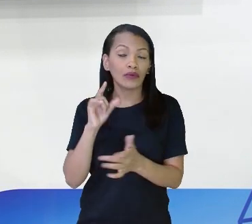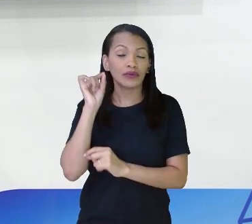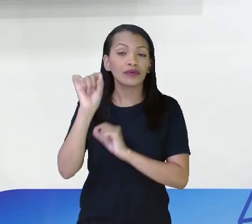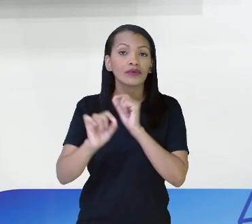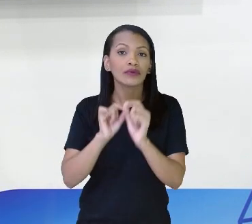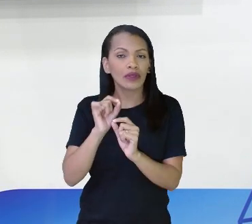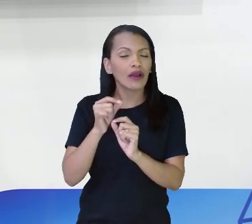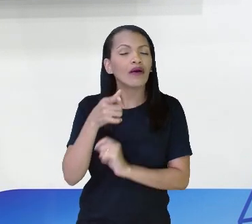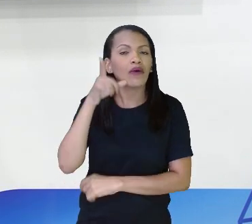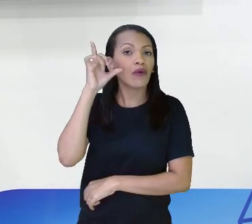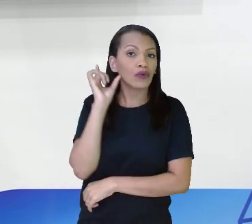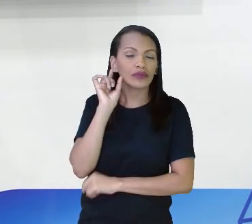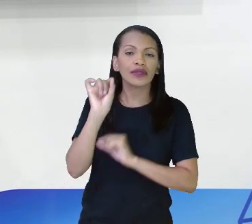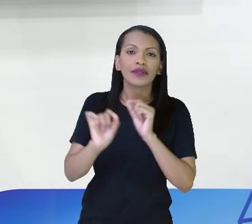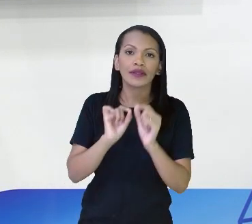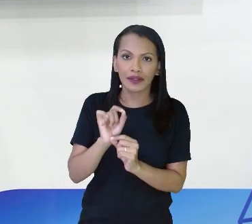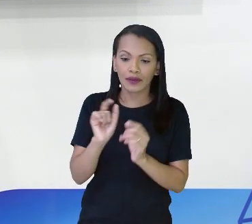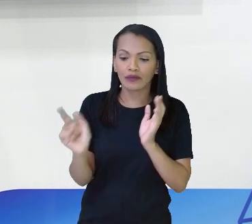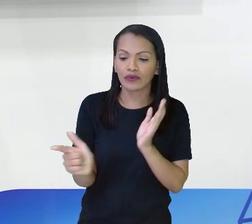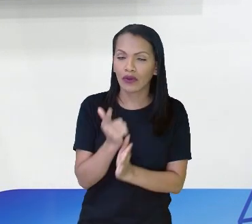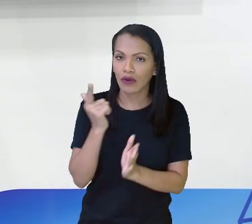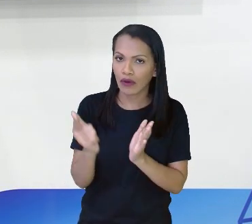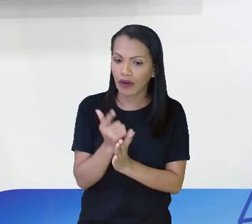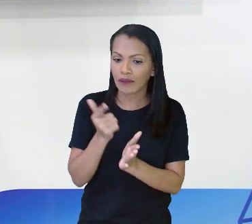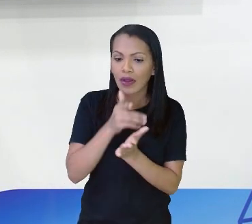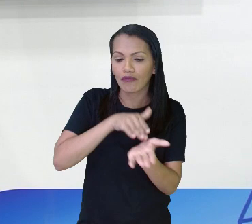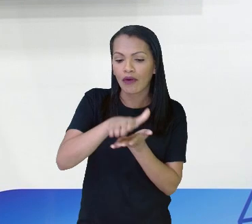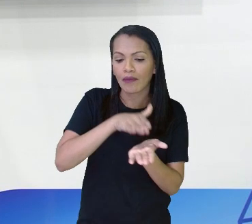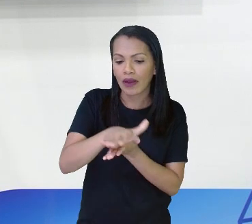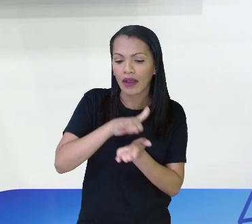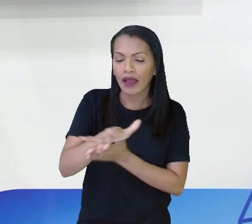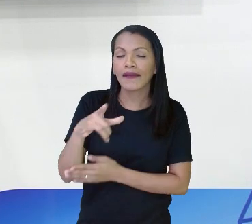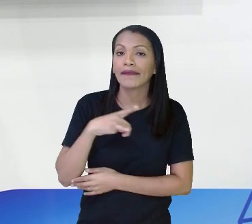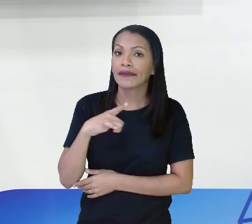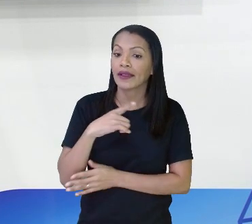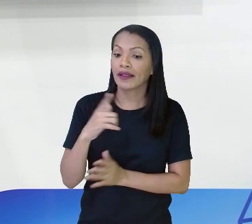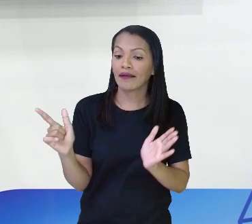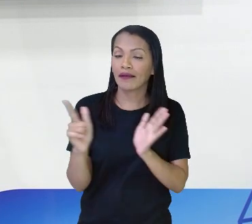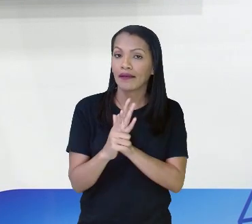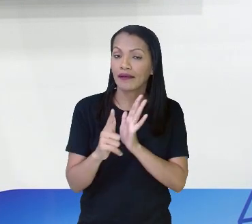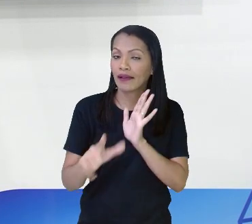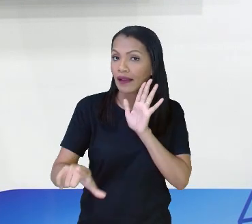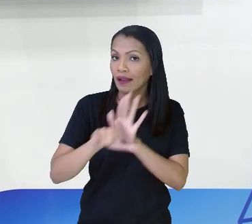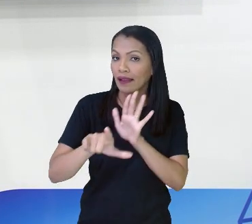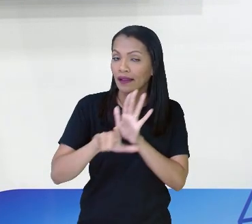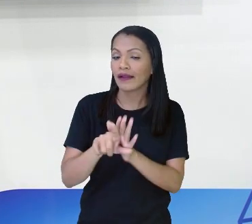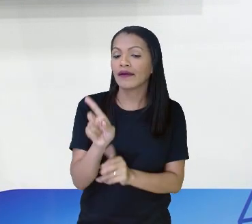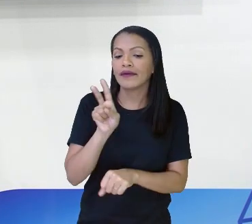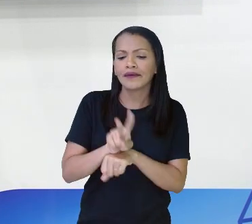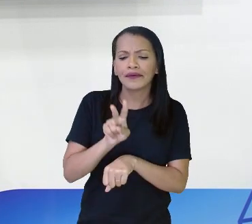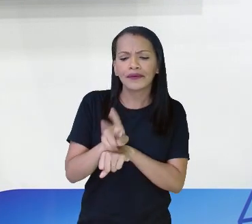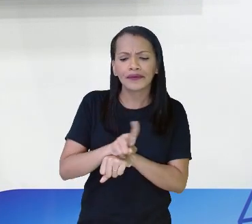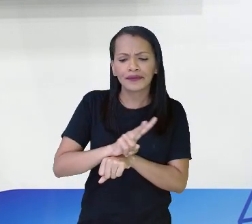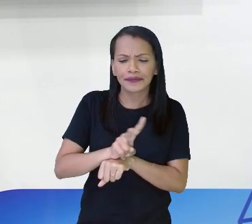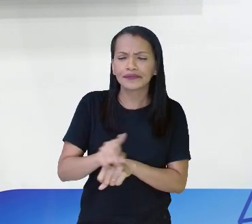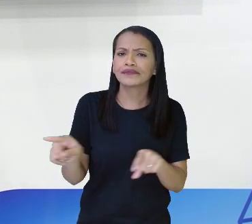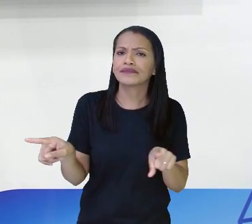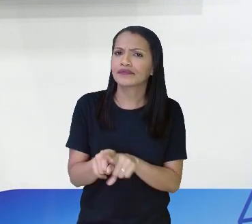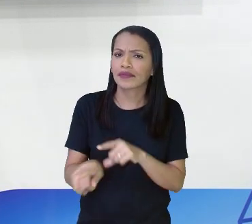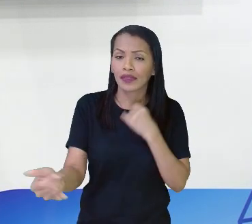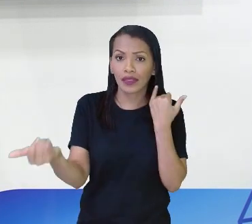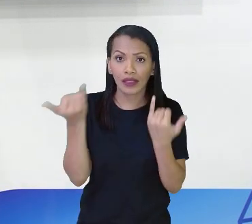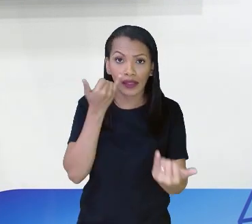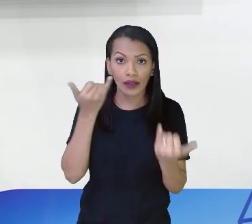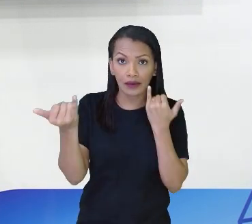digital, tanto como o jornal impresso, tem leis, né, que fiscalizam. Então, uma das coisas para a notícia poder ser divulgada, ela tem